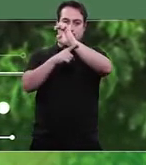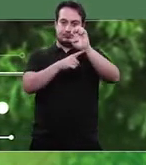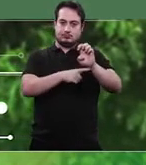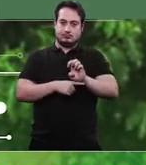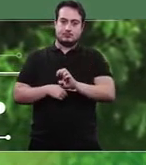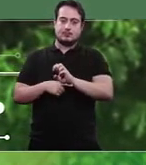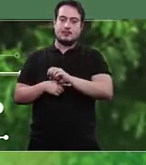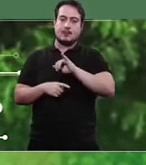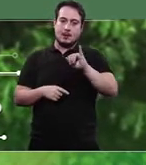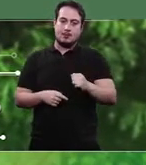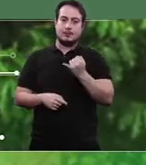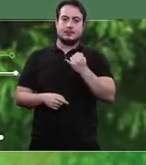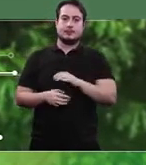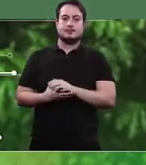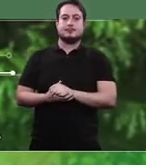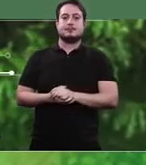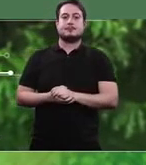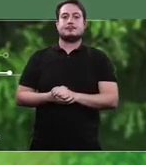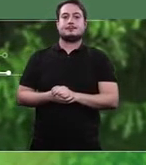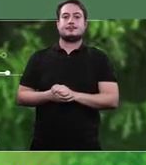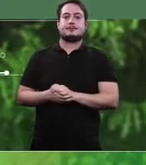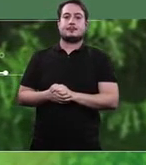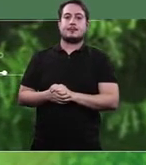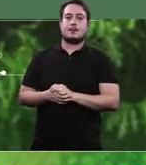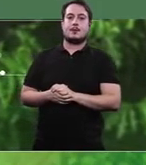dessas oportunidades. Pode passar?